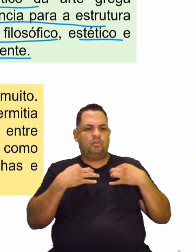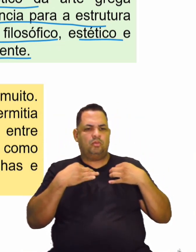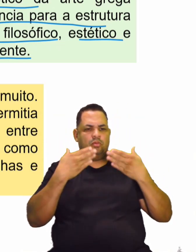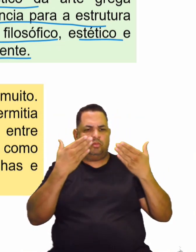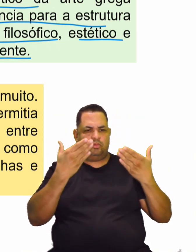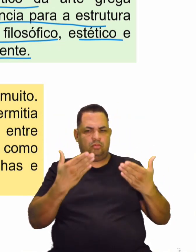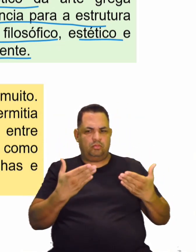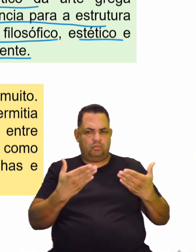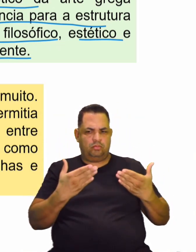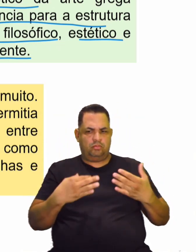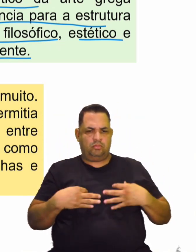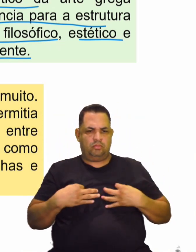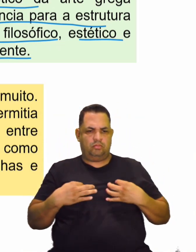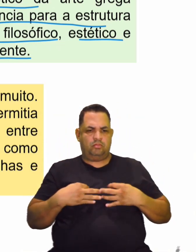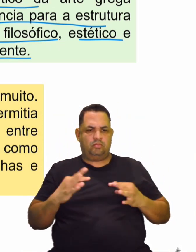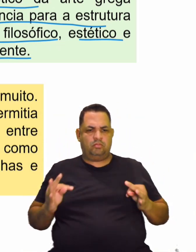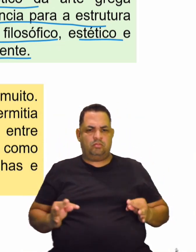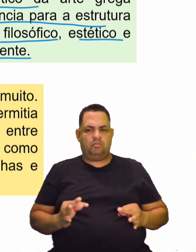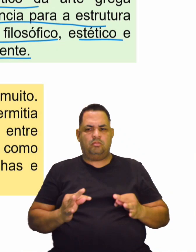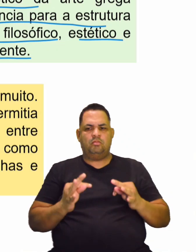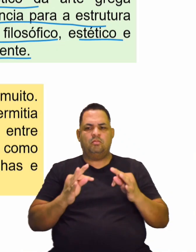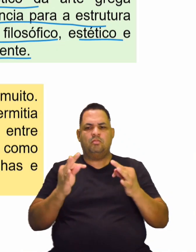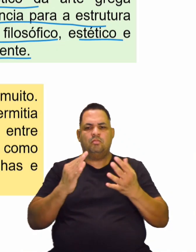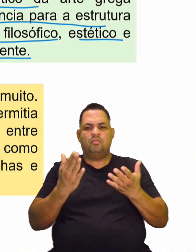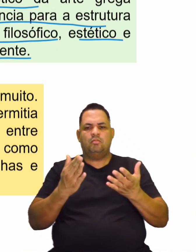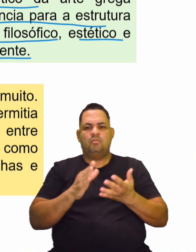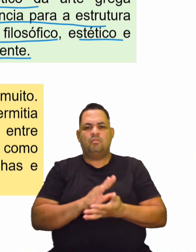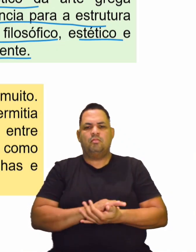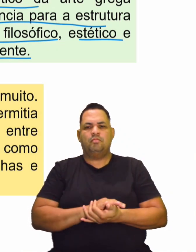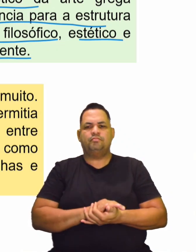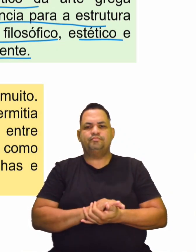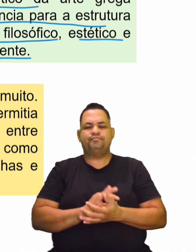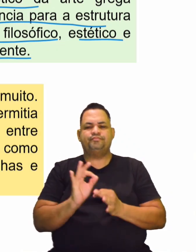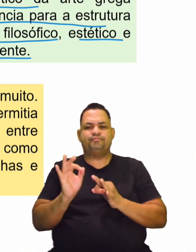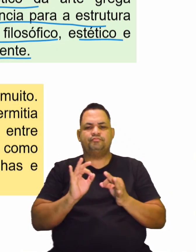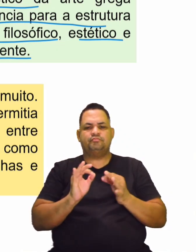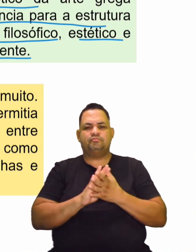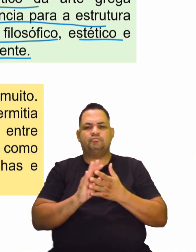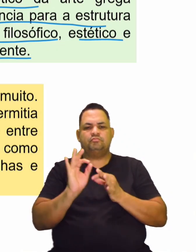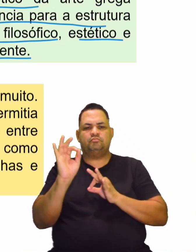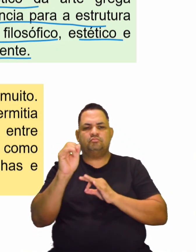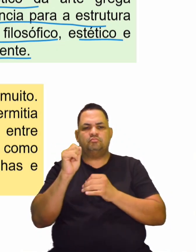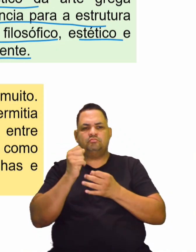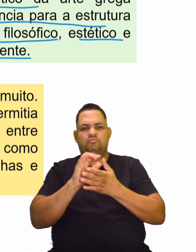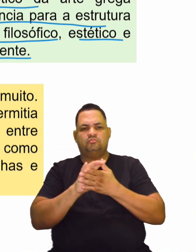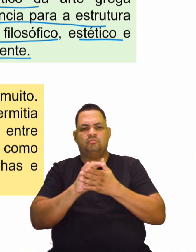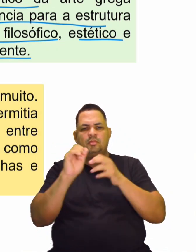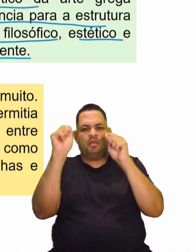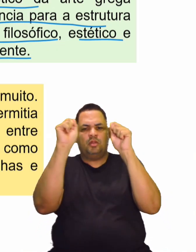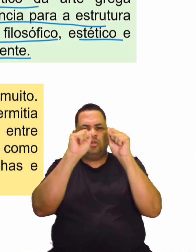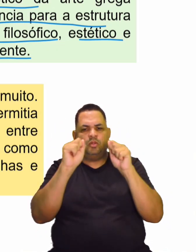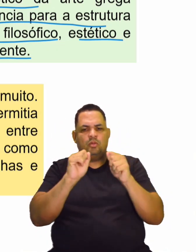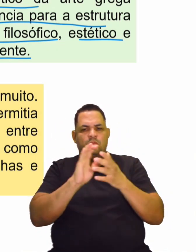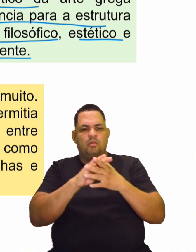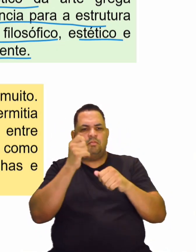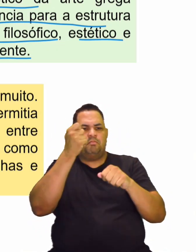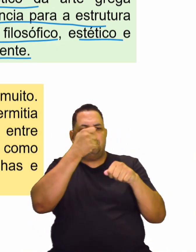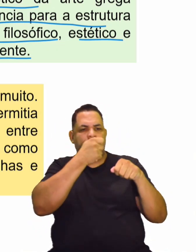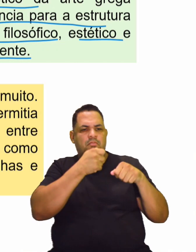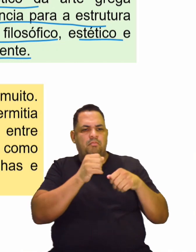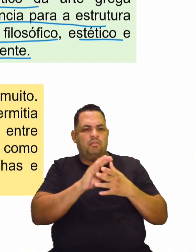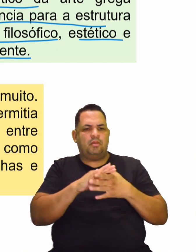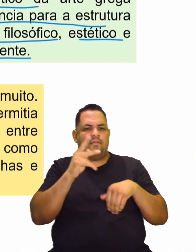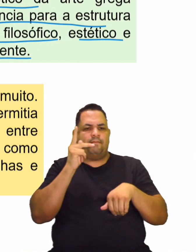que técnica aguçada aí em, né, esculpir aí numa pedra.